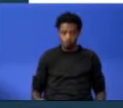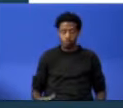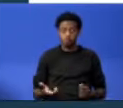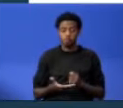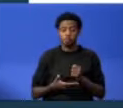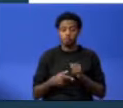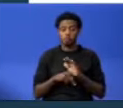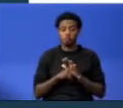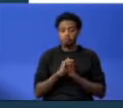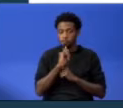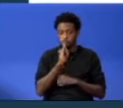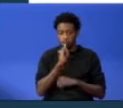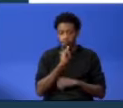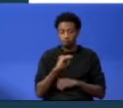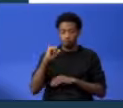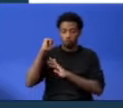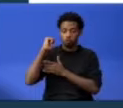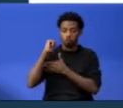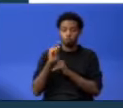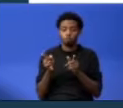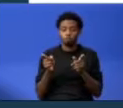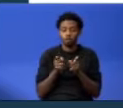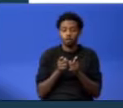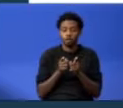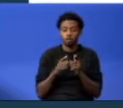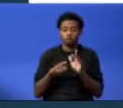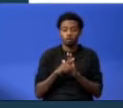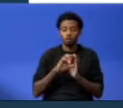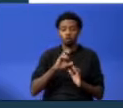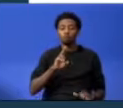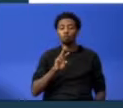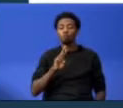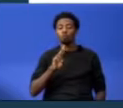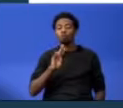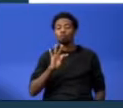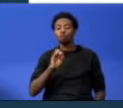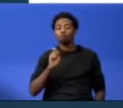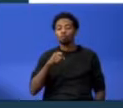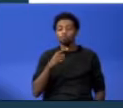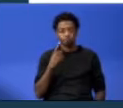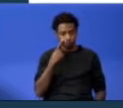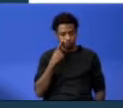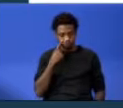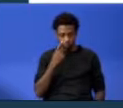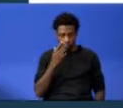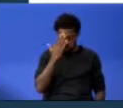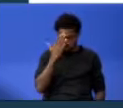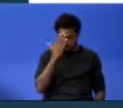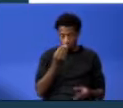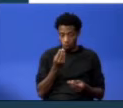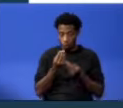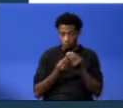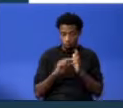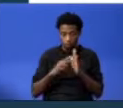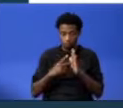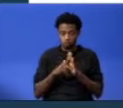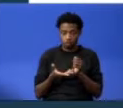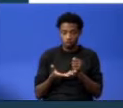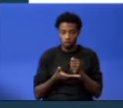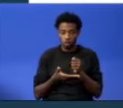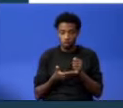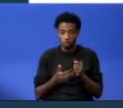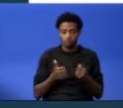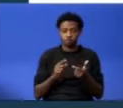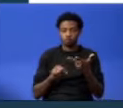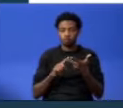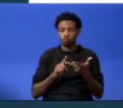músculo pequeno, então músculo curto. Então, essas são as maneiras de você classificar essa estrutura enquanto forma e arranjo. E a